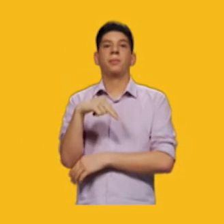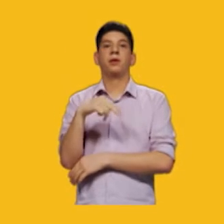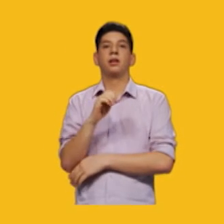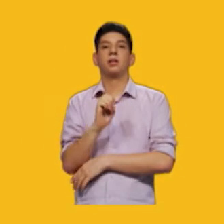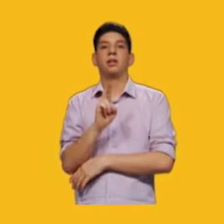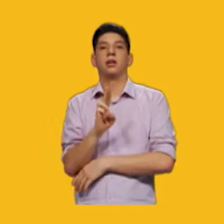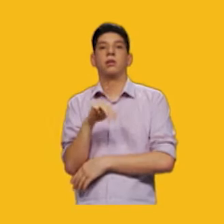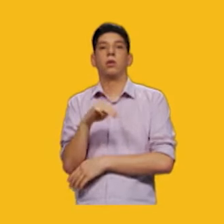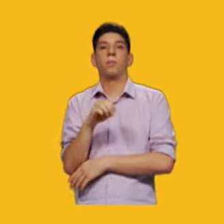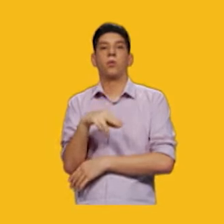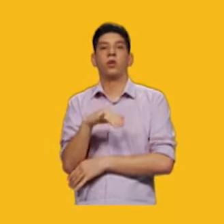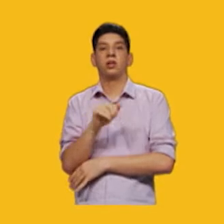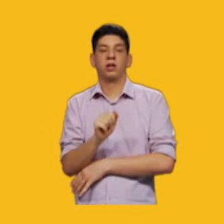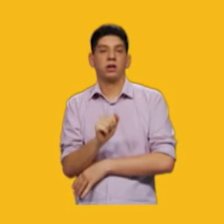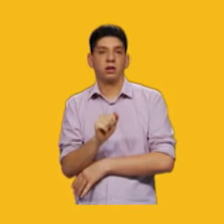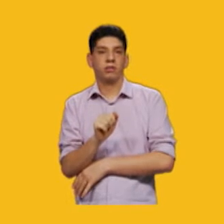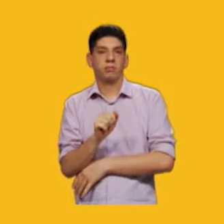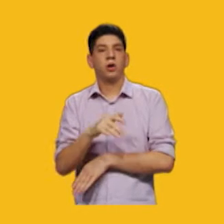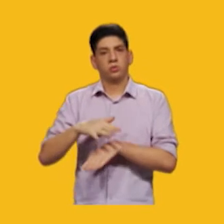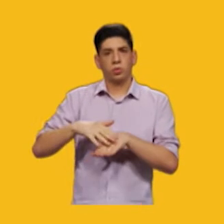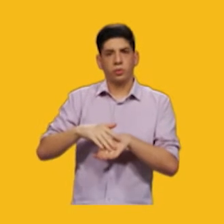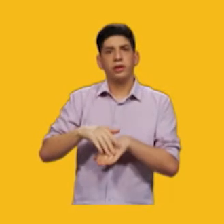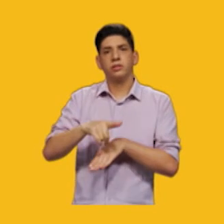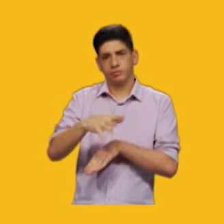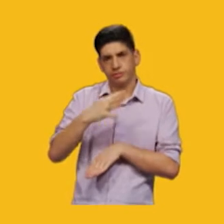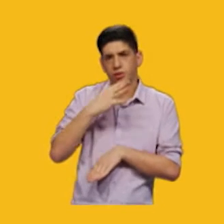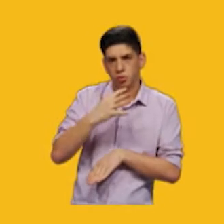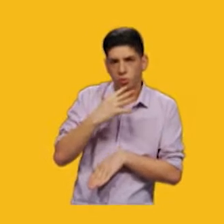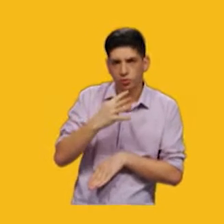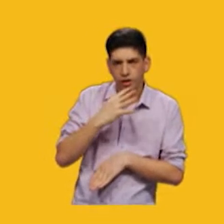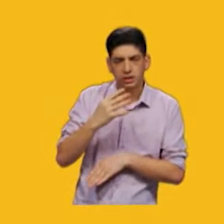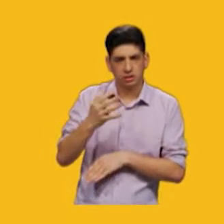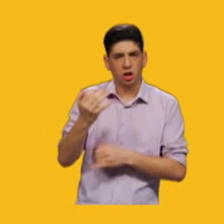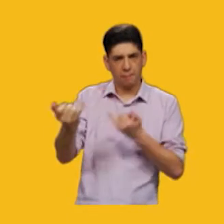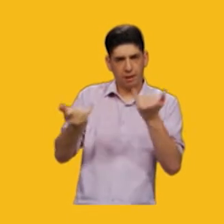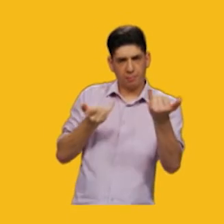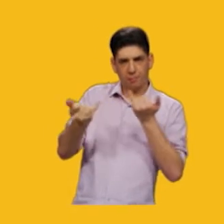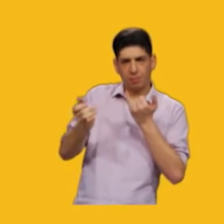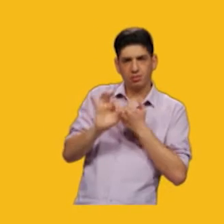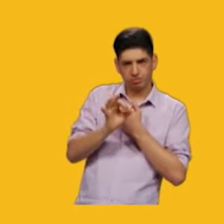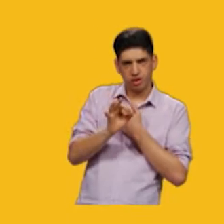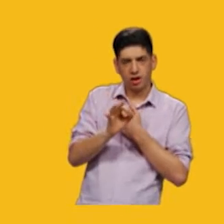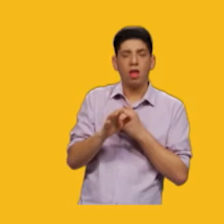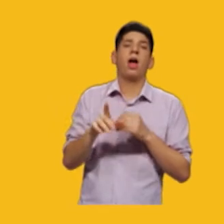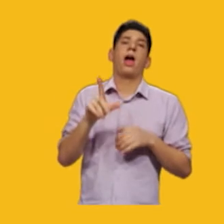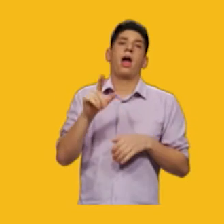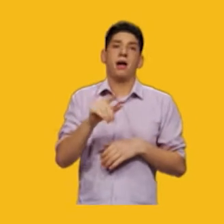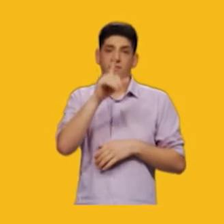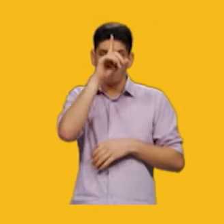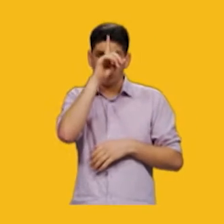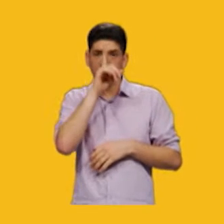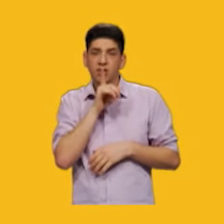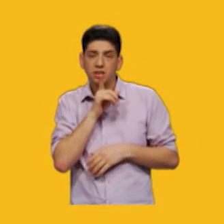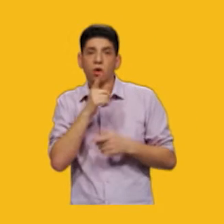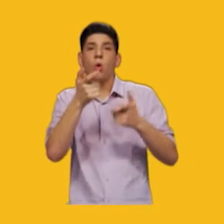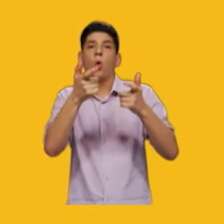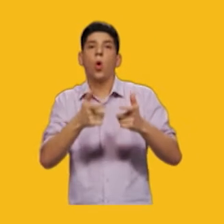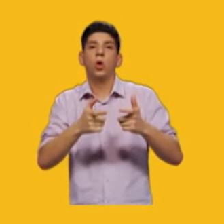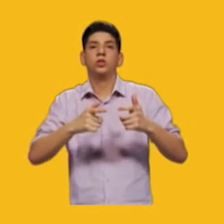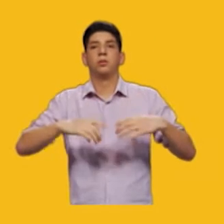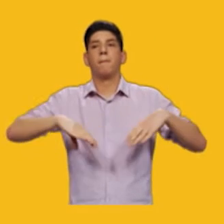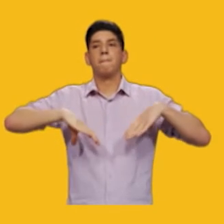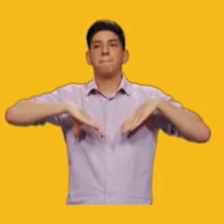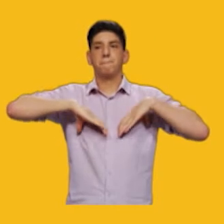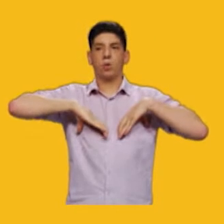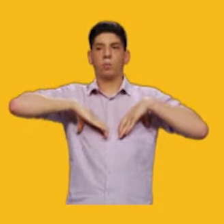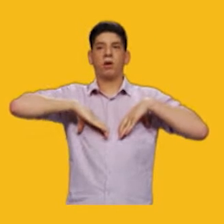doença desconhecida, você sabe, você já ouviu falar dessas doenças e também é uma infecção que ela atinge muito os pulmões, né? Ela